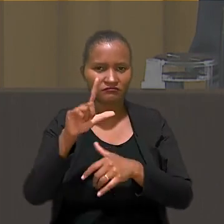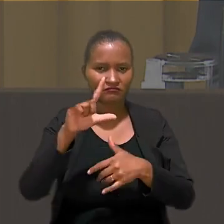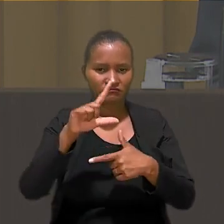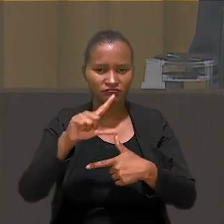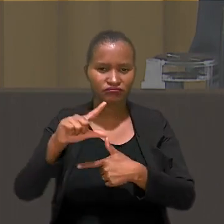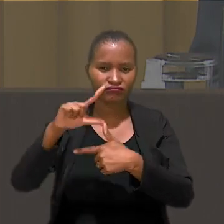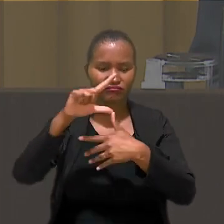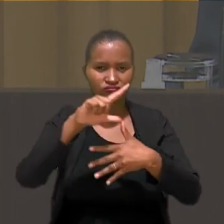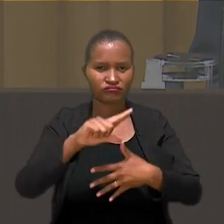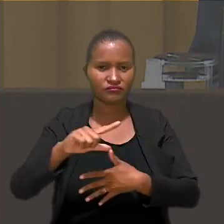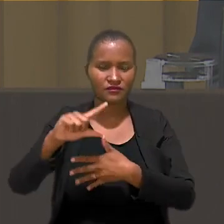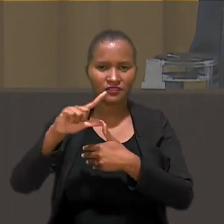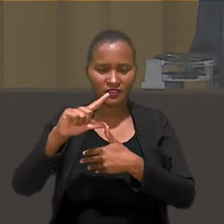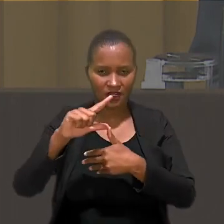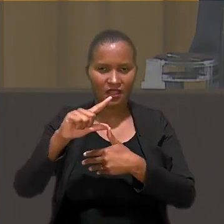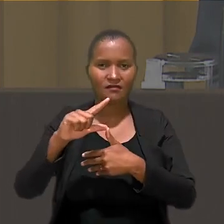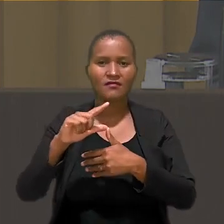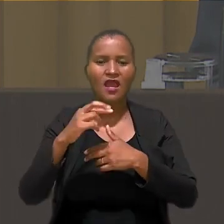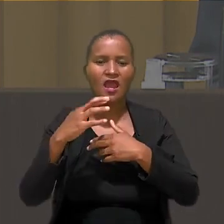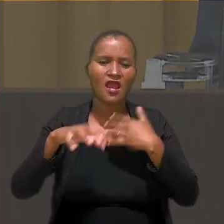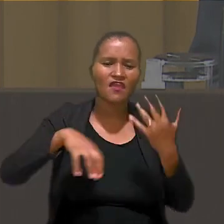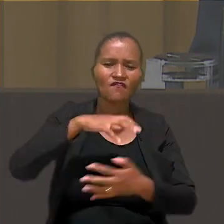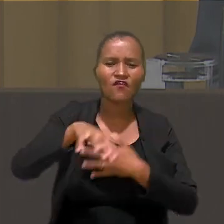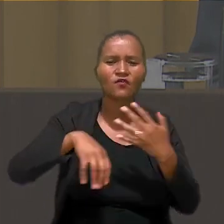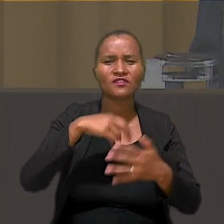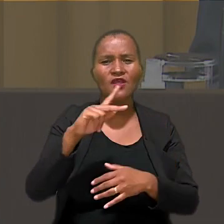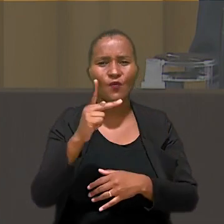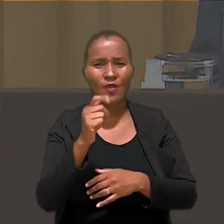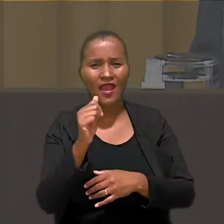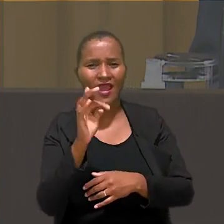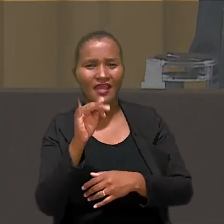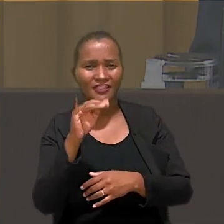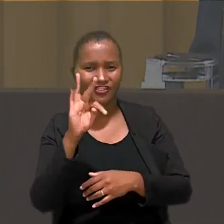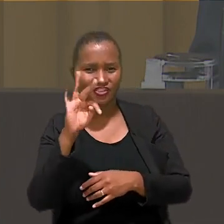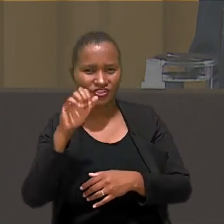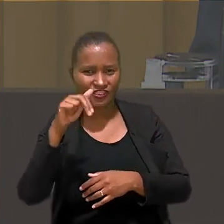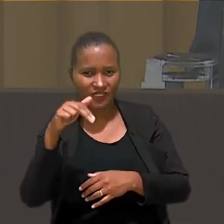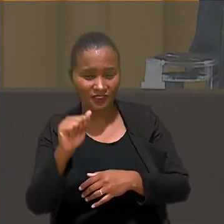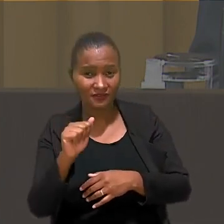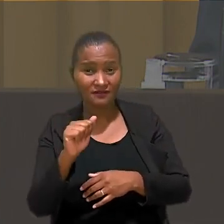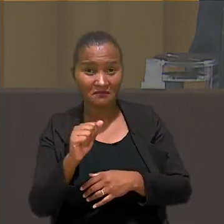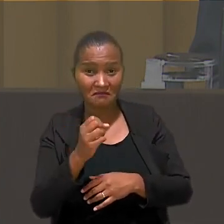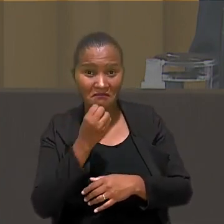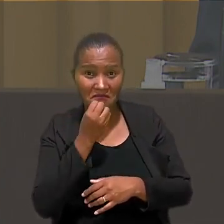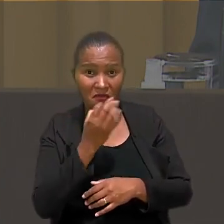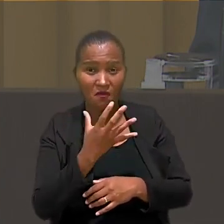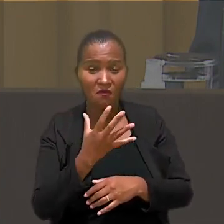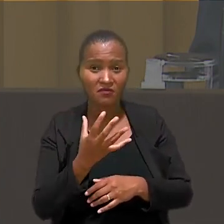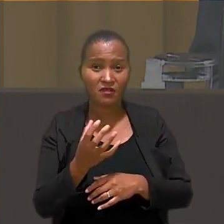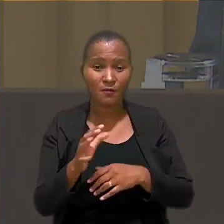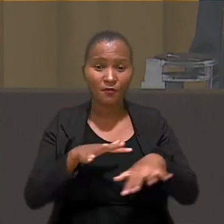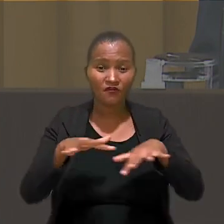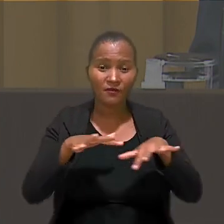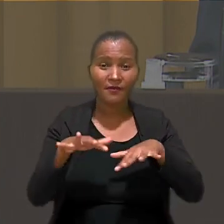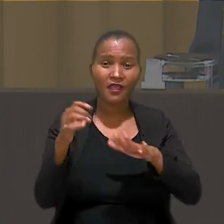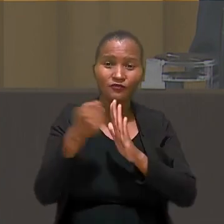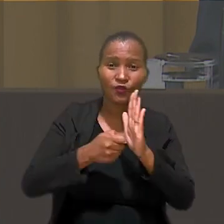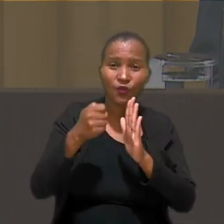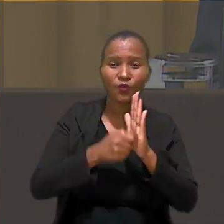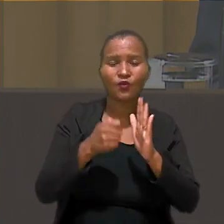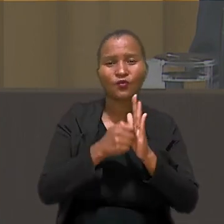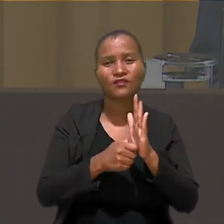latino-americano, a Revolução Haitiana consubstanciou o mais bem-sucedido movimento de luta